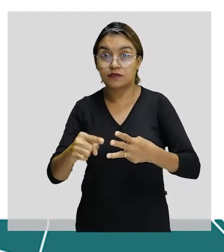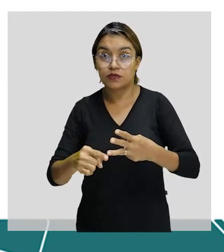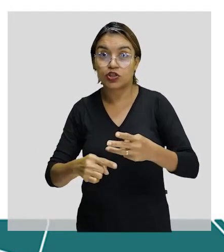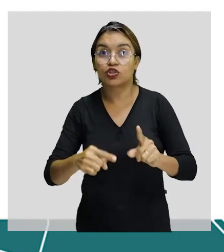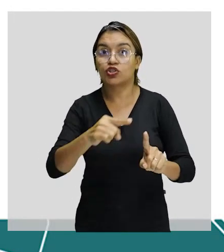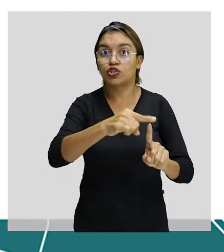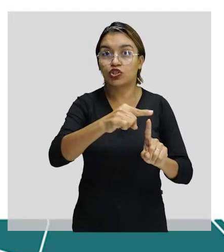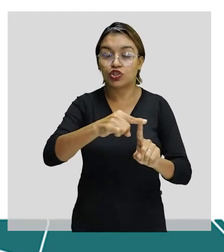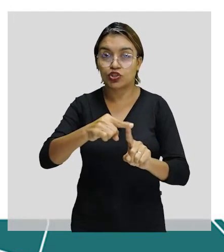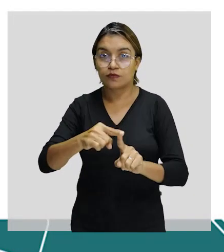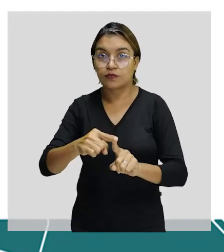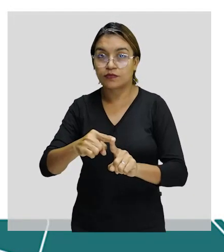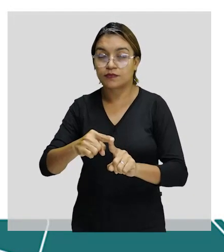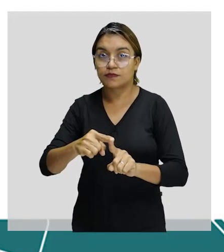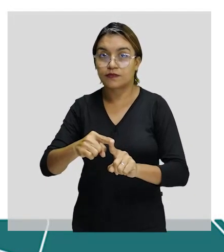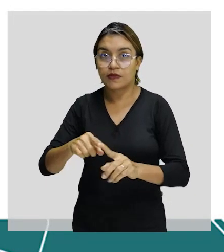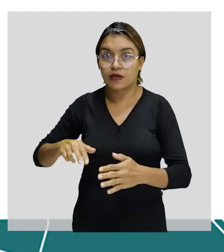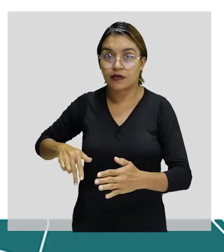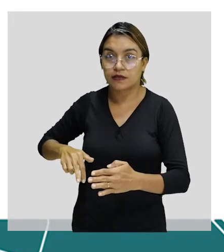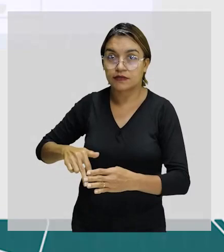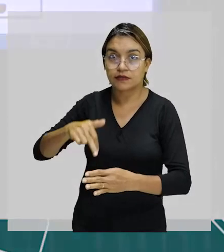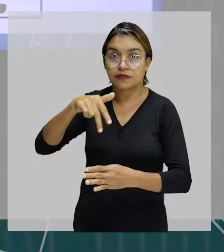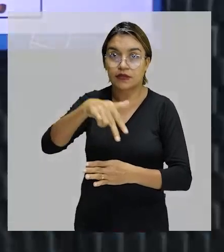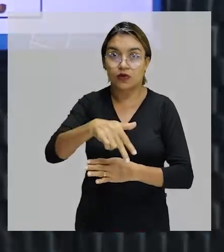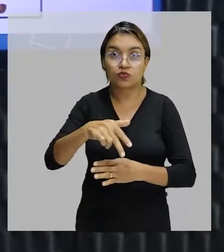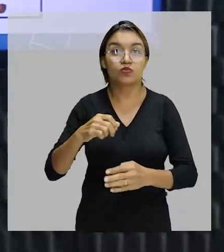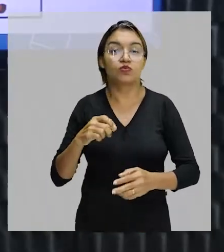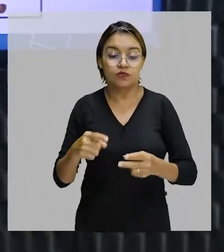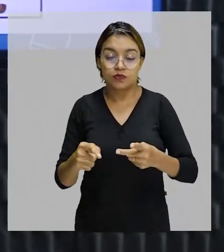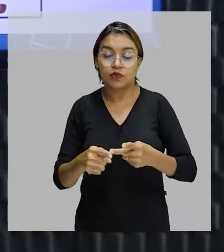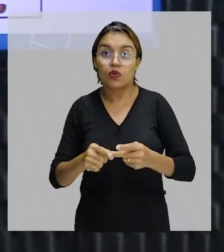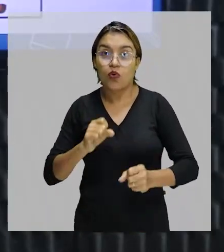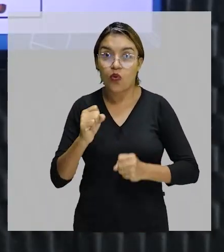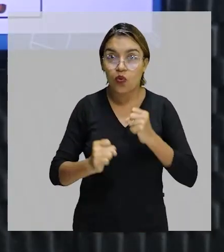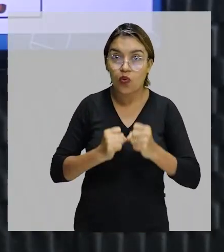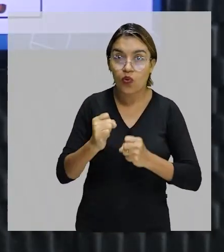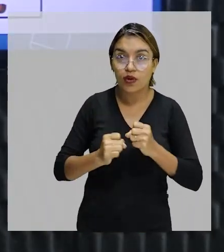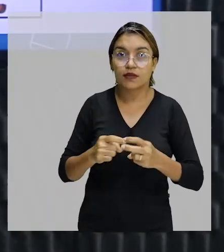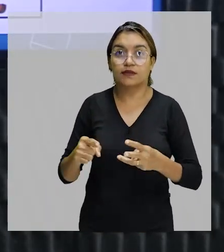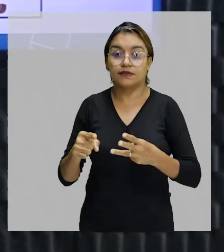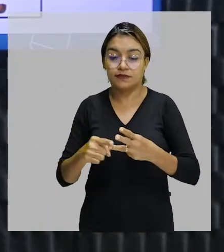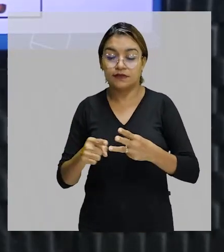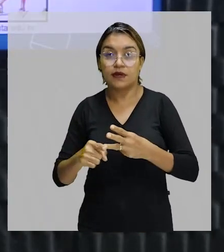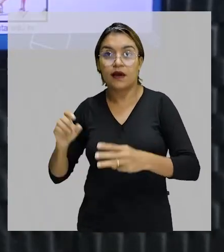modalidades: saltos, corridas e arremessos.